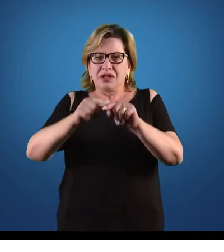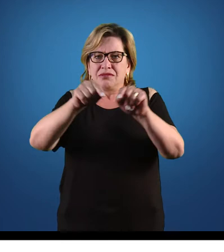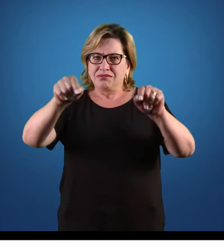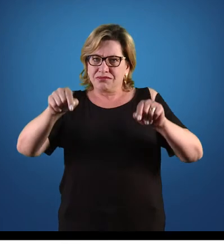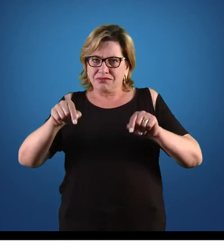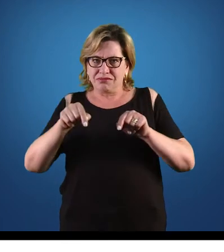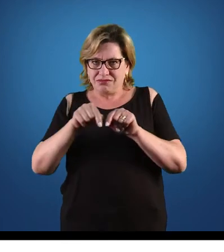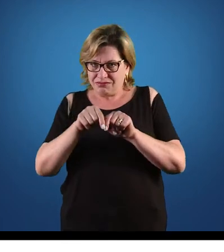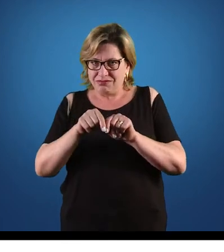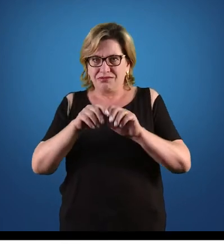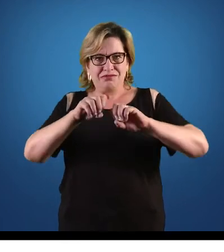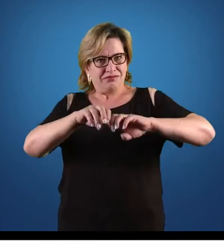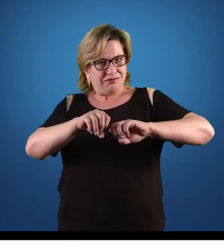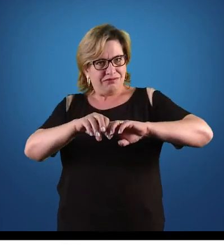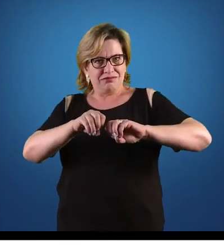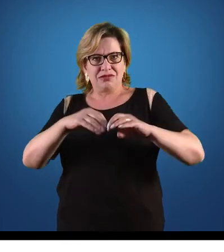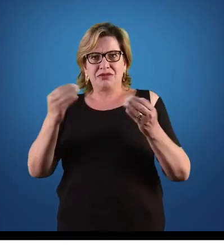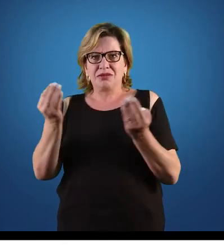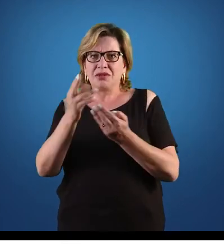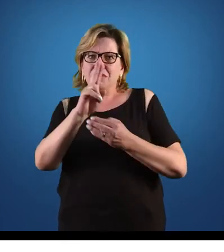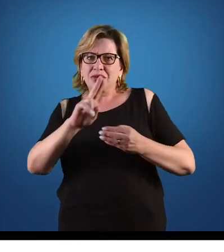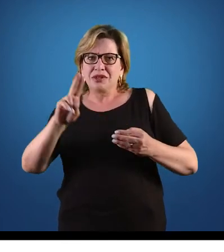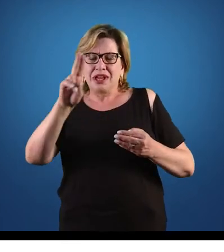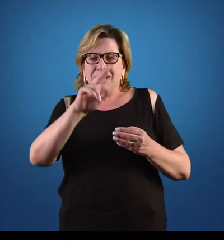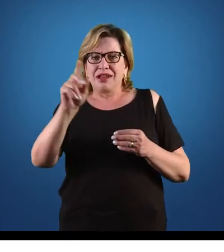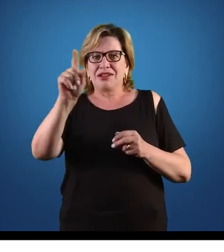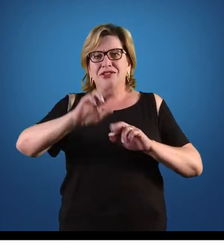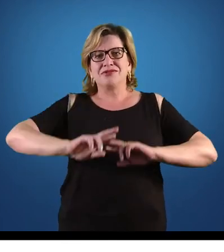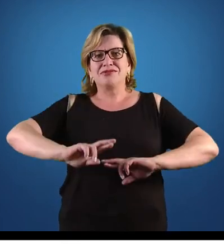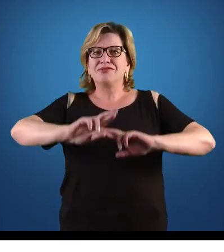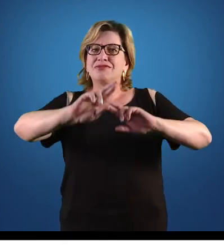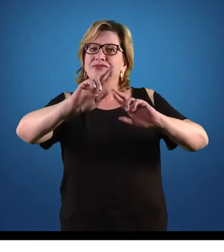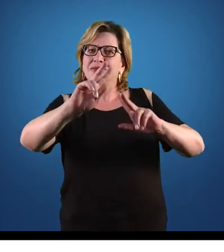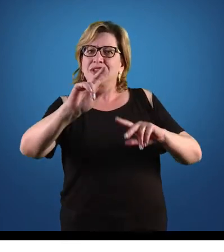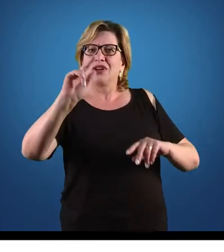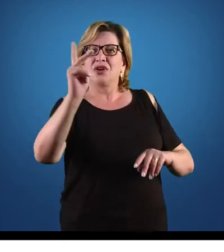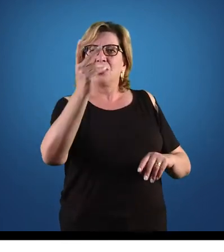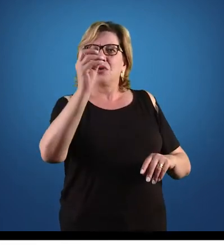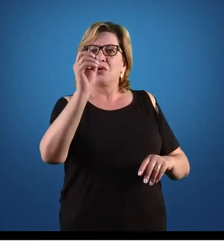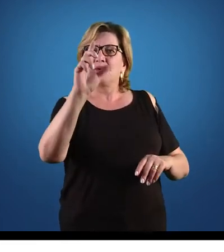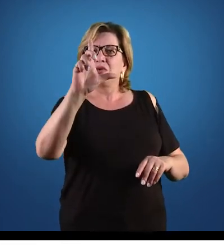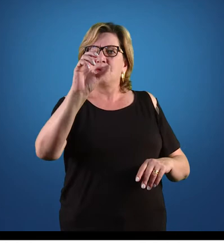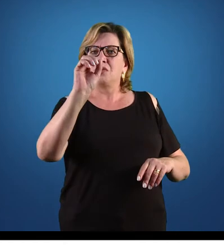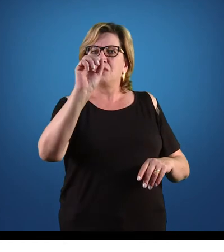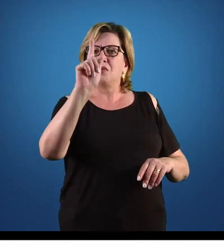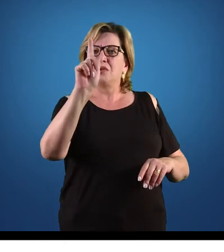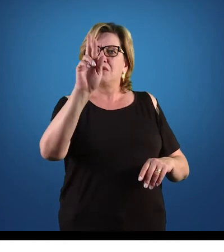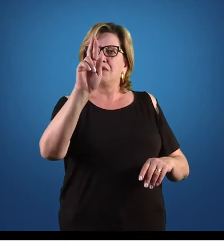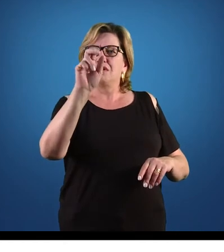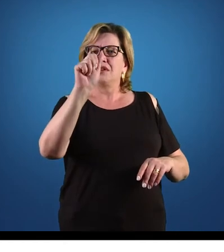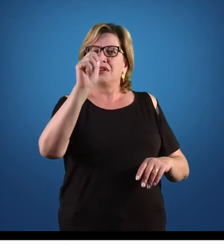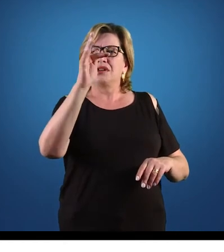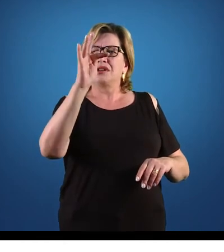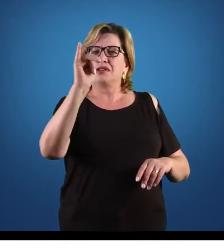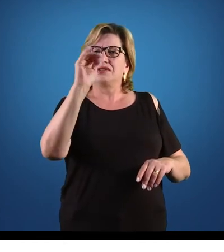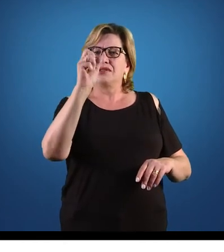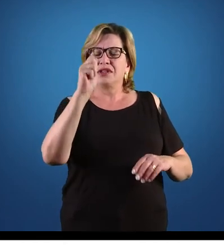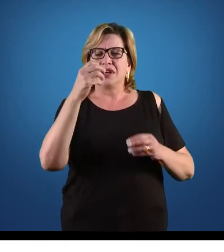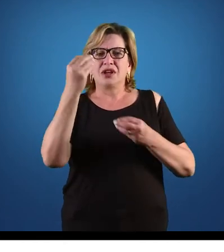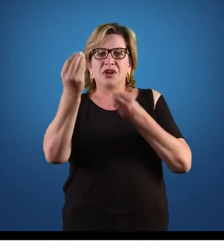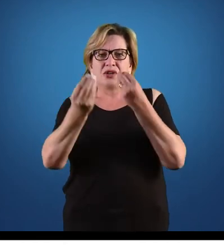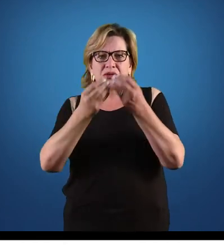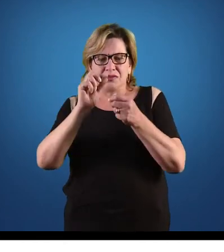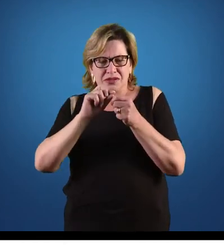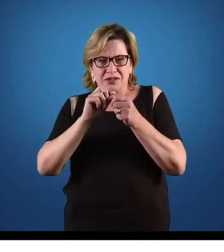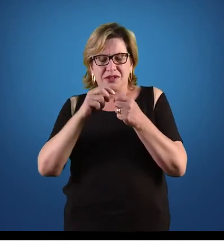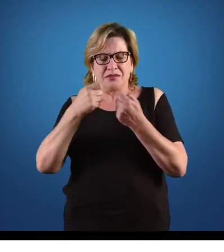para utilizar, dessa vez, não realidade virtual, mas sim uma holografia. Tá? Como é que você vai fazer isso? Você vai precisar